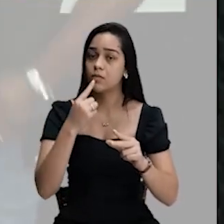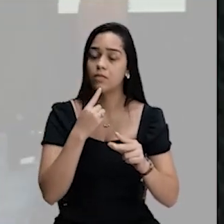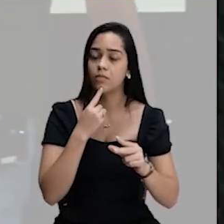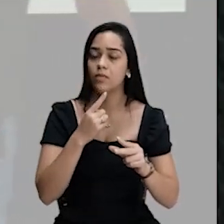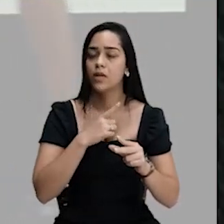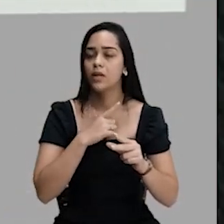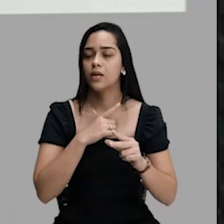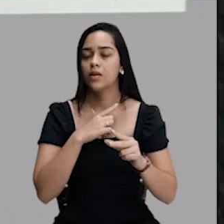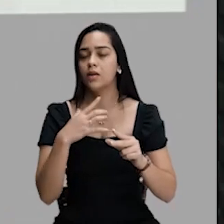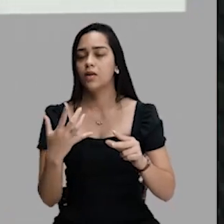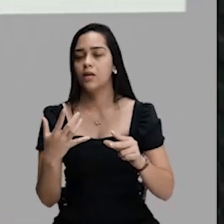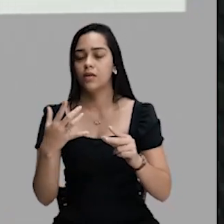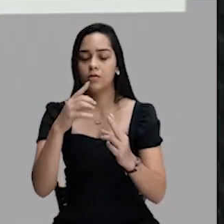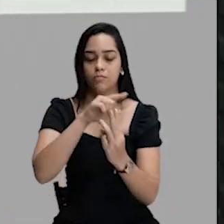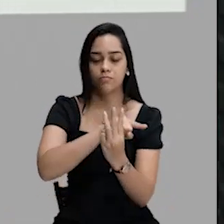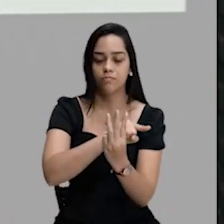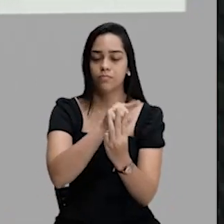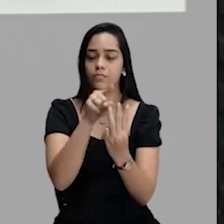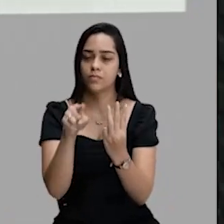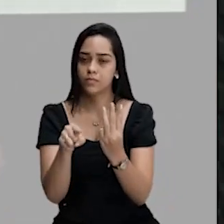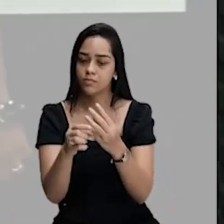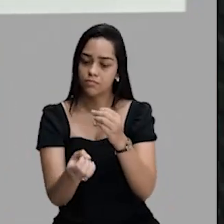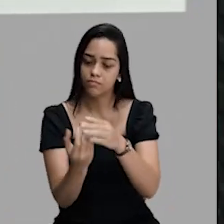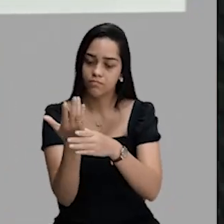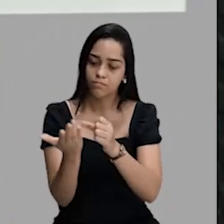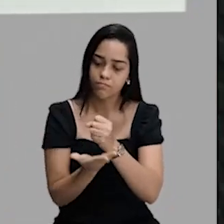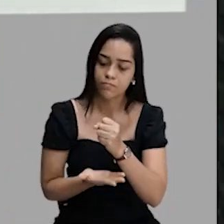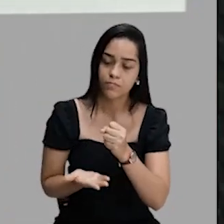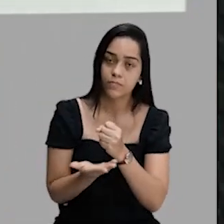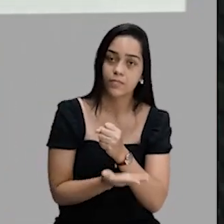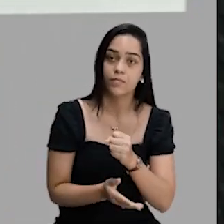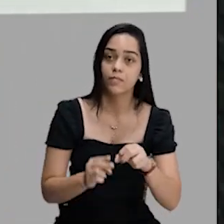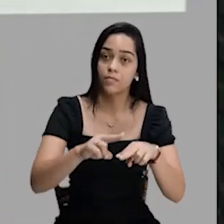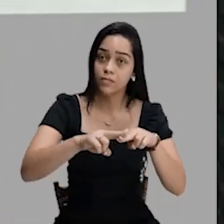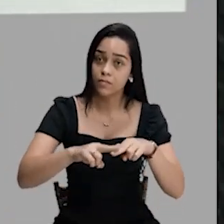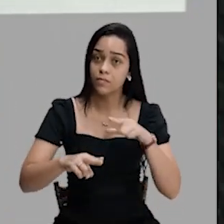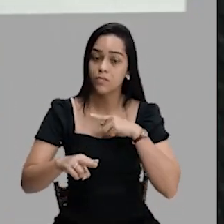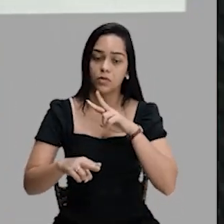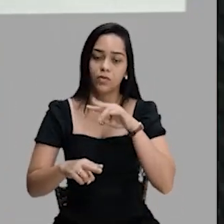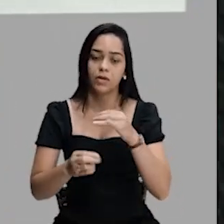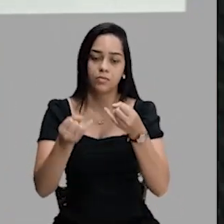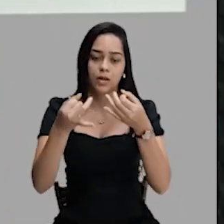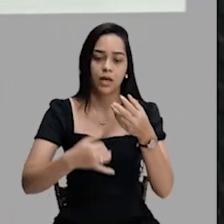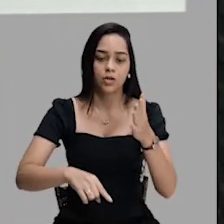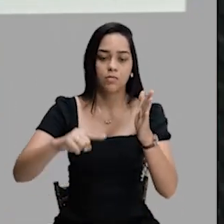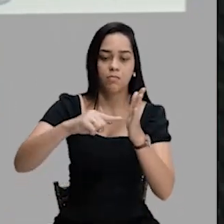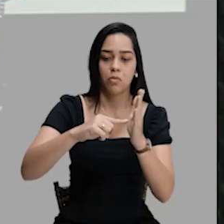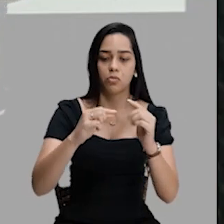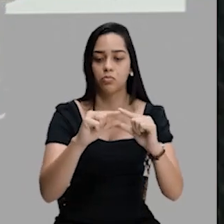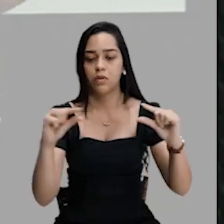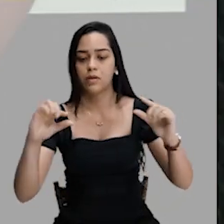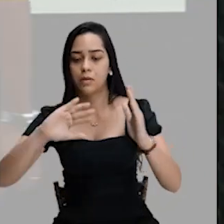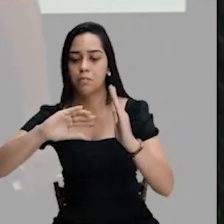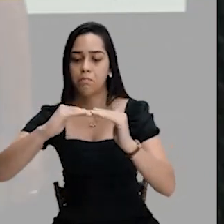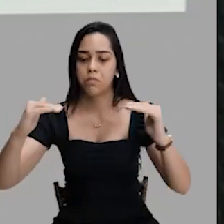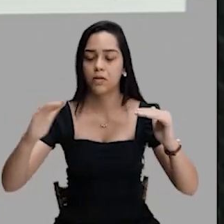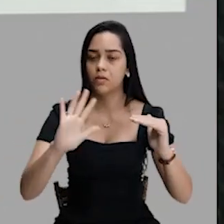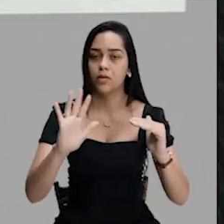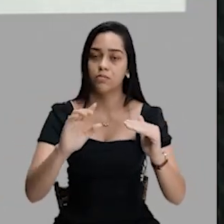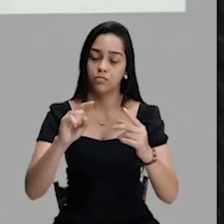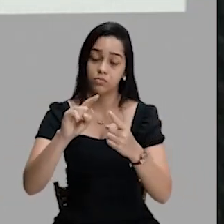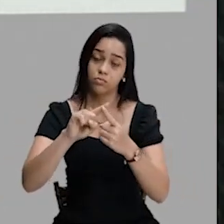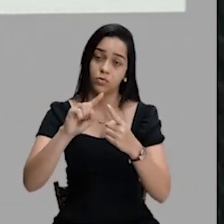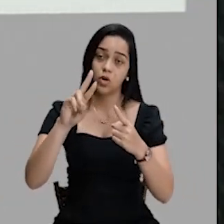composta aí por esses entes aqui primitivos. No caso aqui, a gente não vai falar de ponto, de reta e de plano. A gente vai falar de